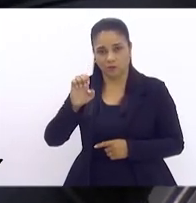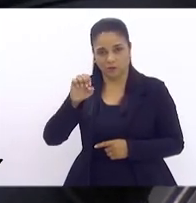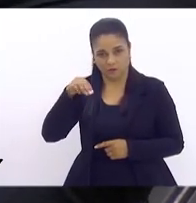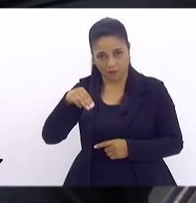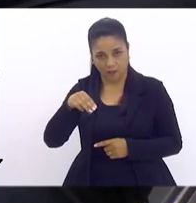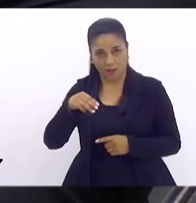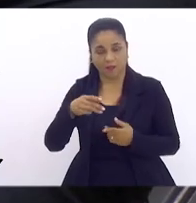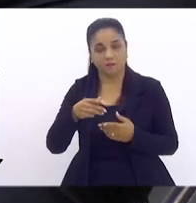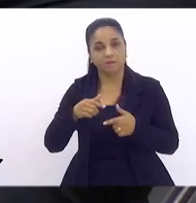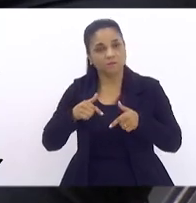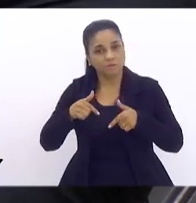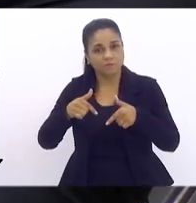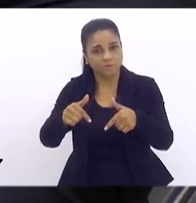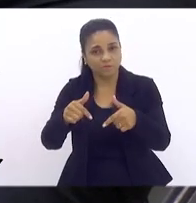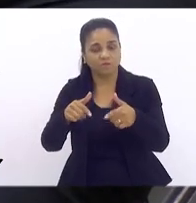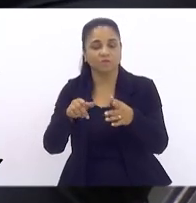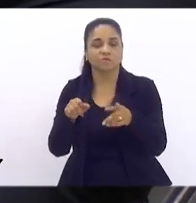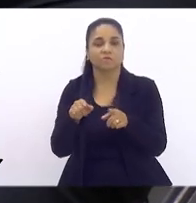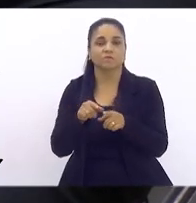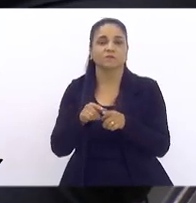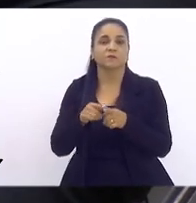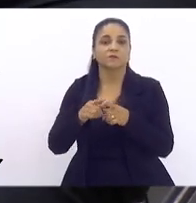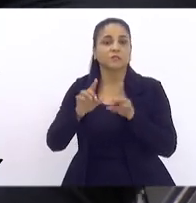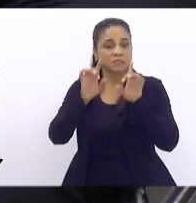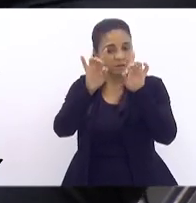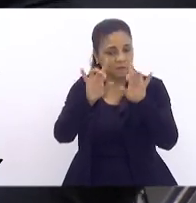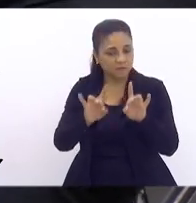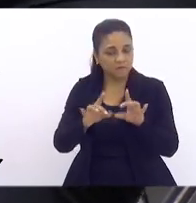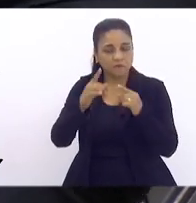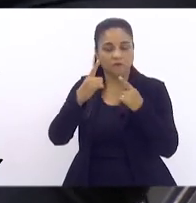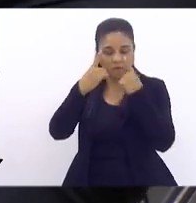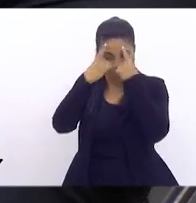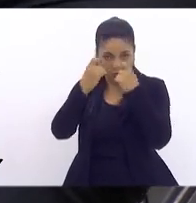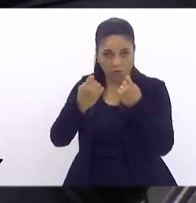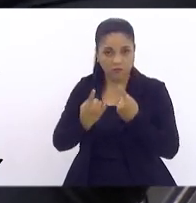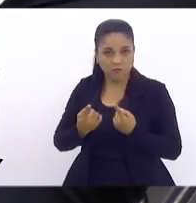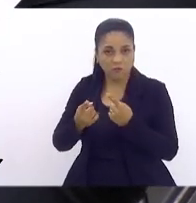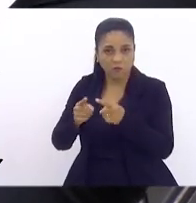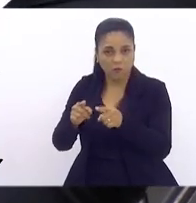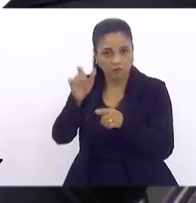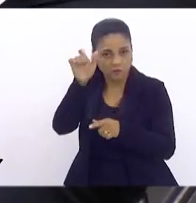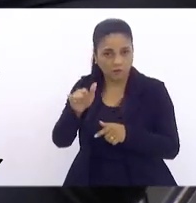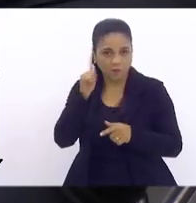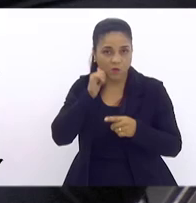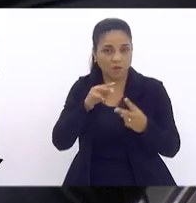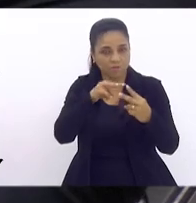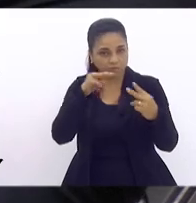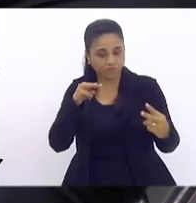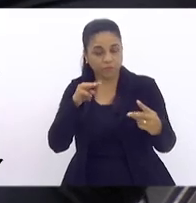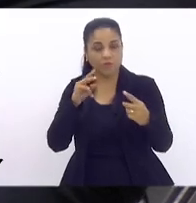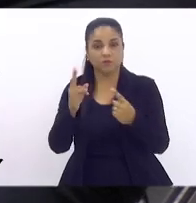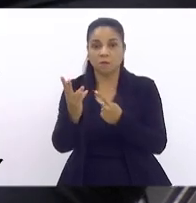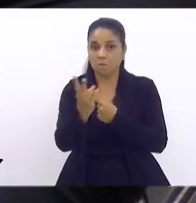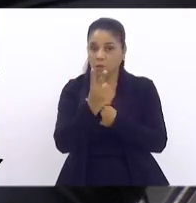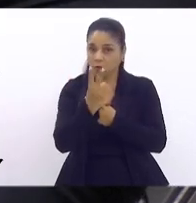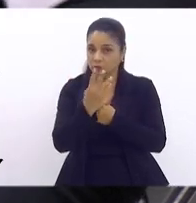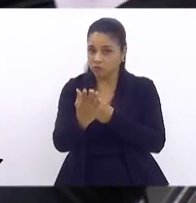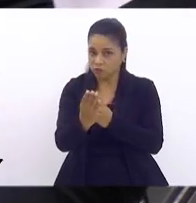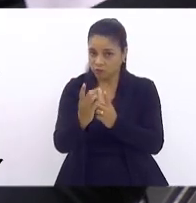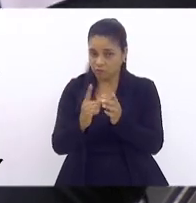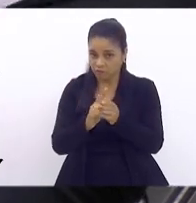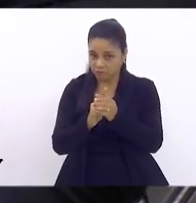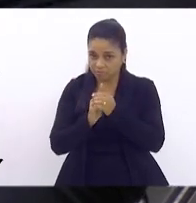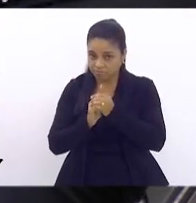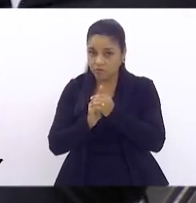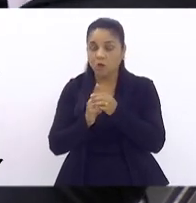são distribuídas especificamente sobre casos de violência virtual podem ser medidas protetivas ou medidas cautelares do Código de Processo